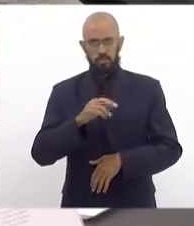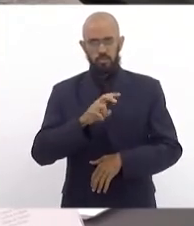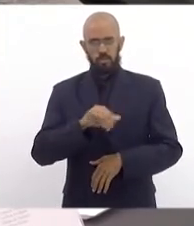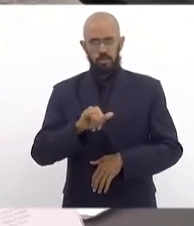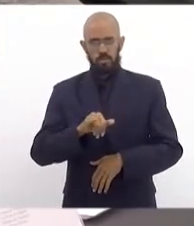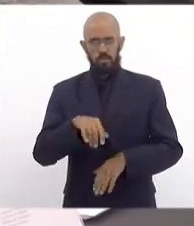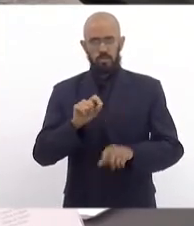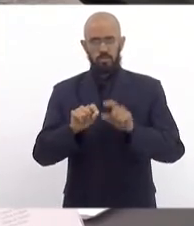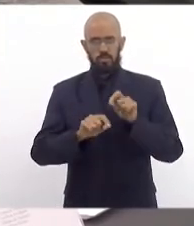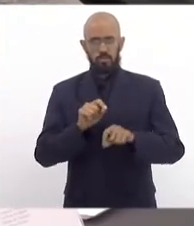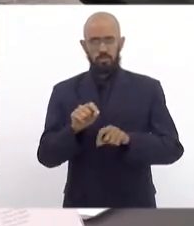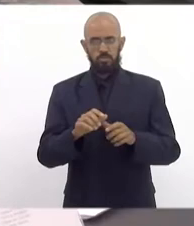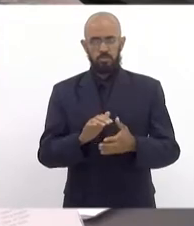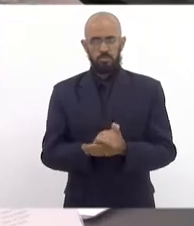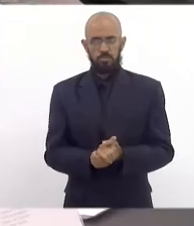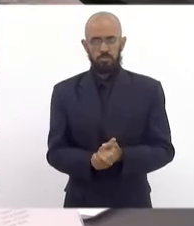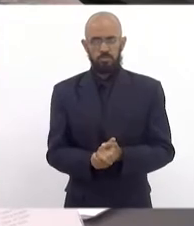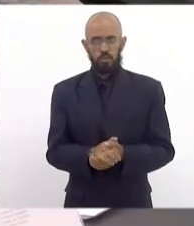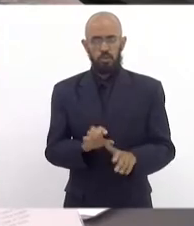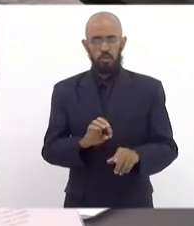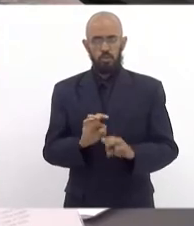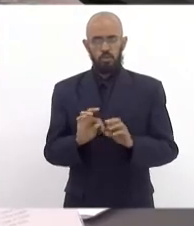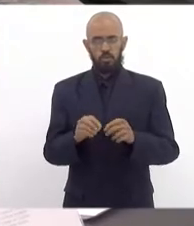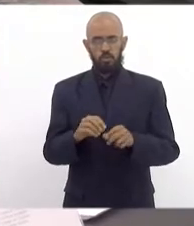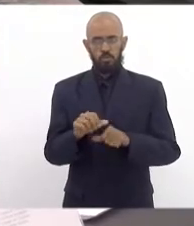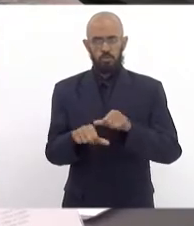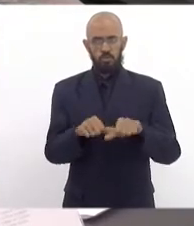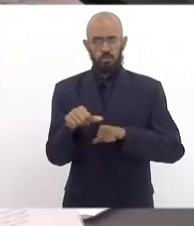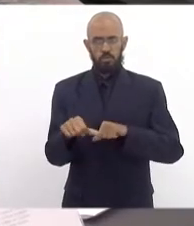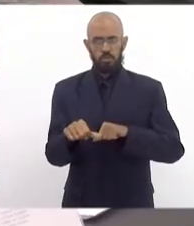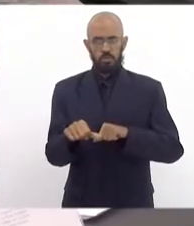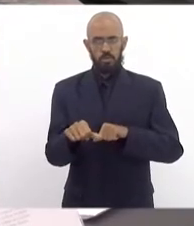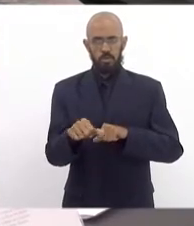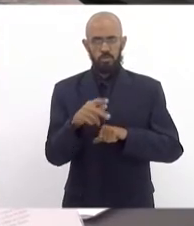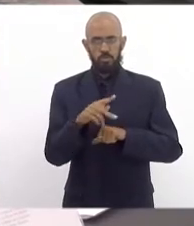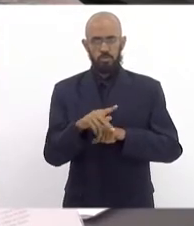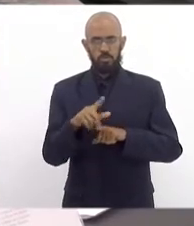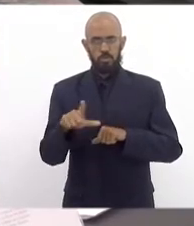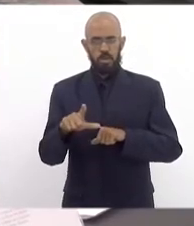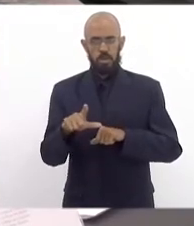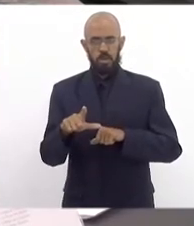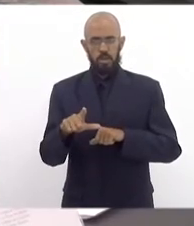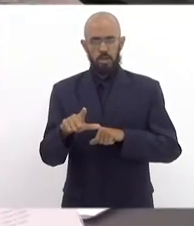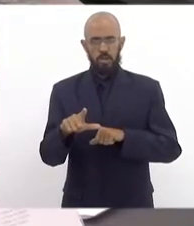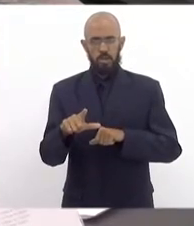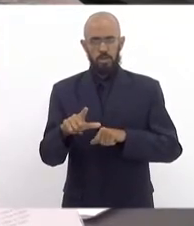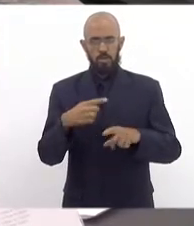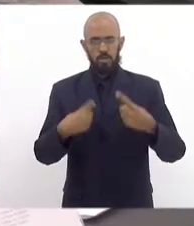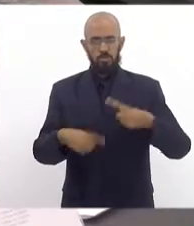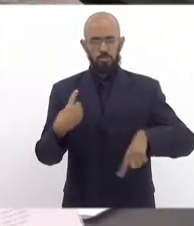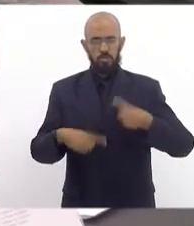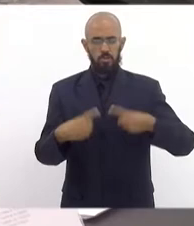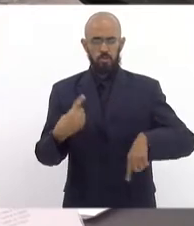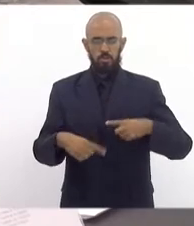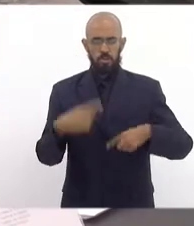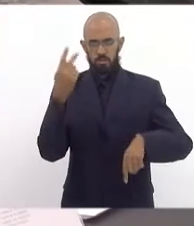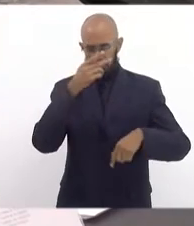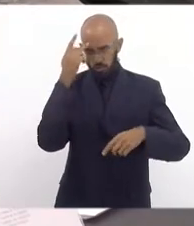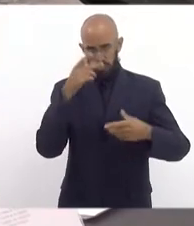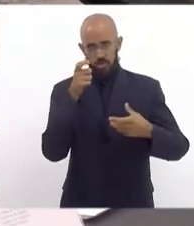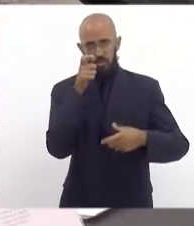só que isso tudo se transformou no projeto político das pessoas que queriam fazer isso e só que o futuro vai mostrar o quanto